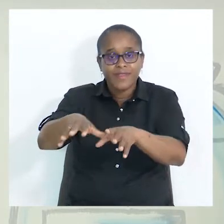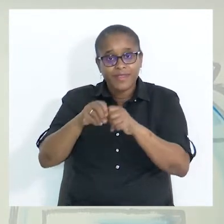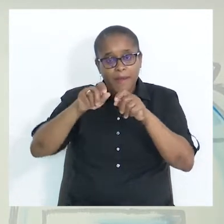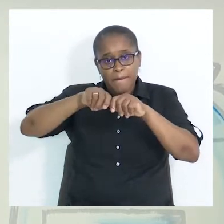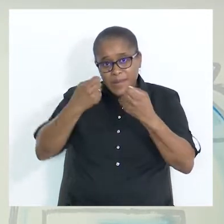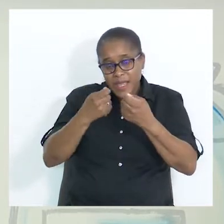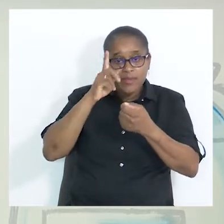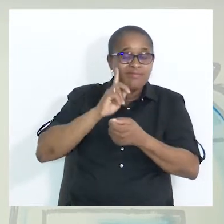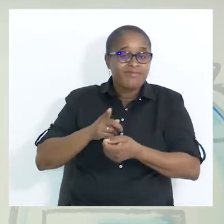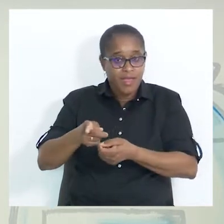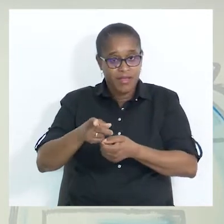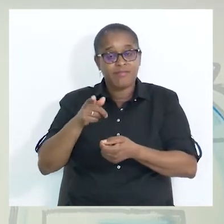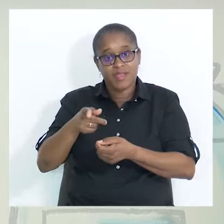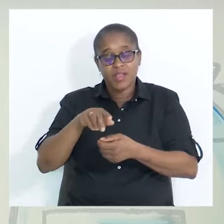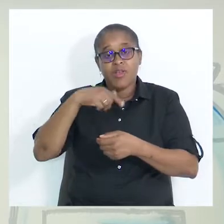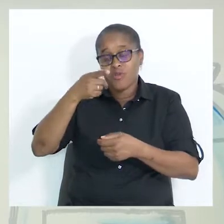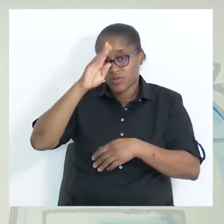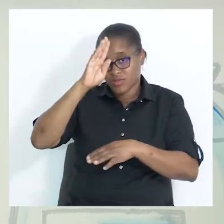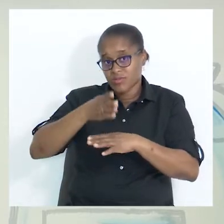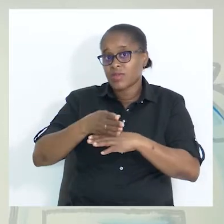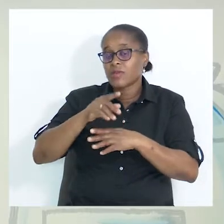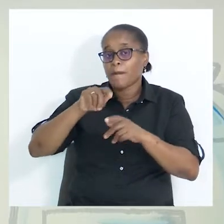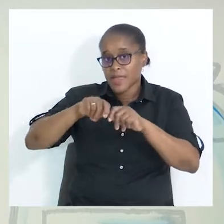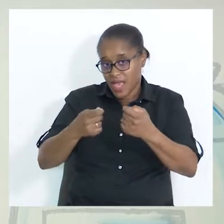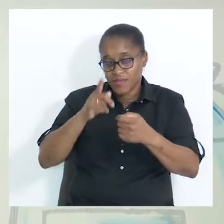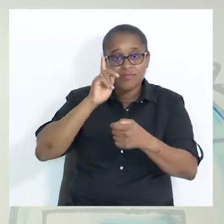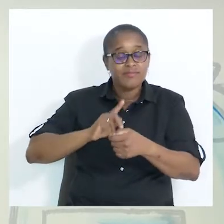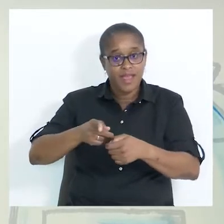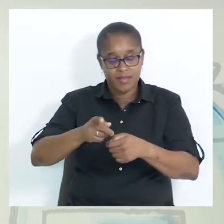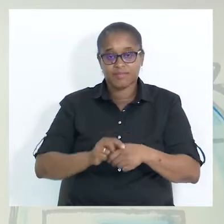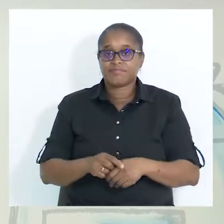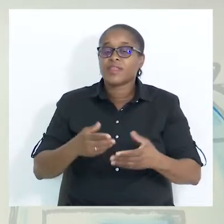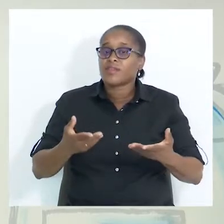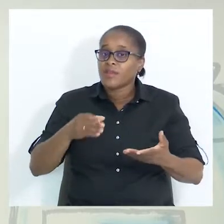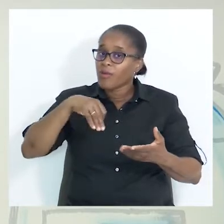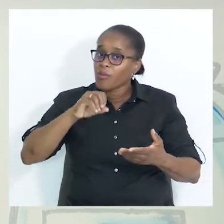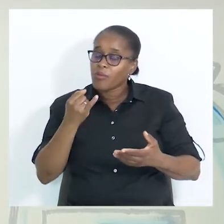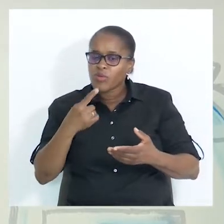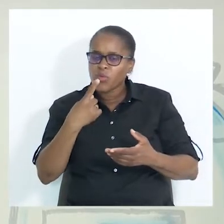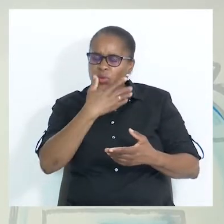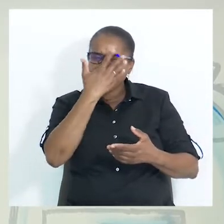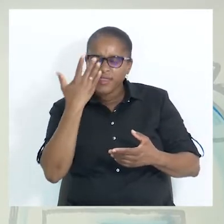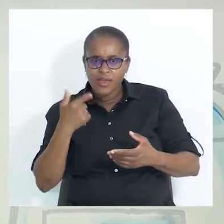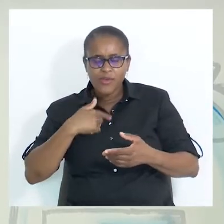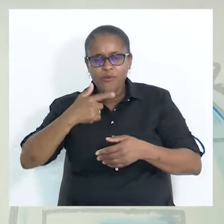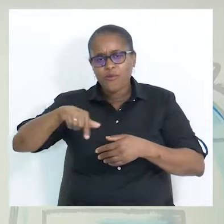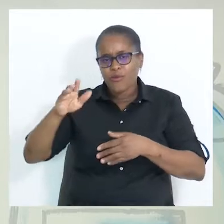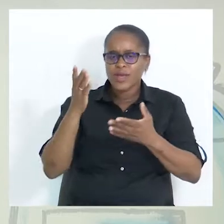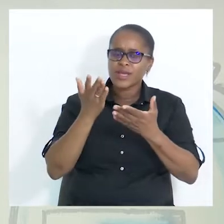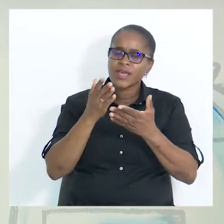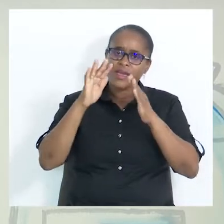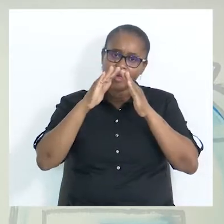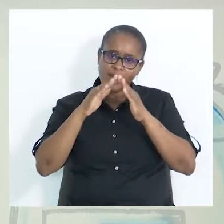dela. Outra passagem, pedaço dela. Pois, um dia eu fui em casa